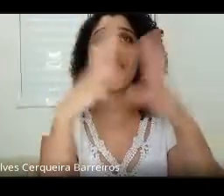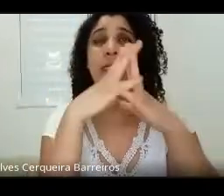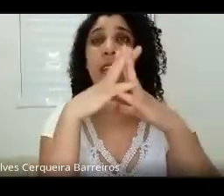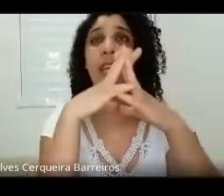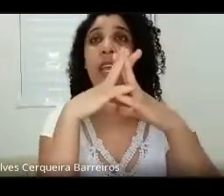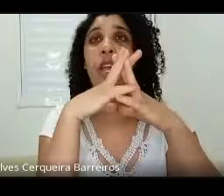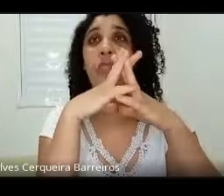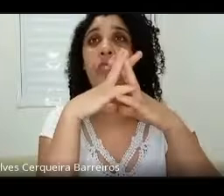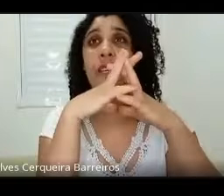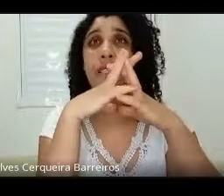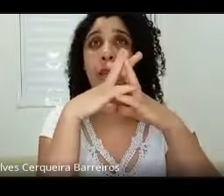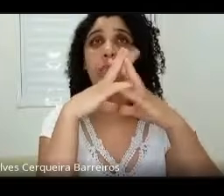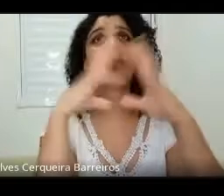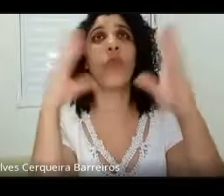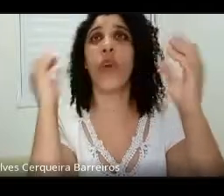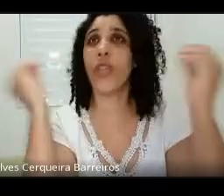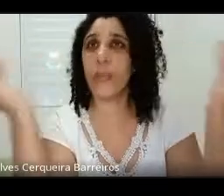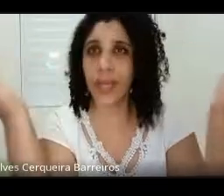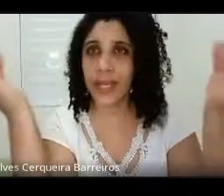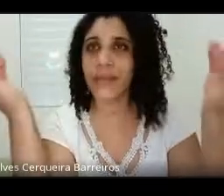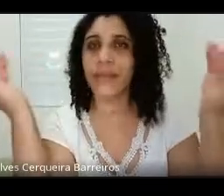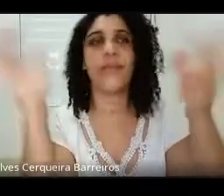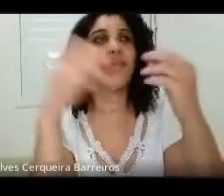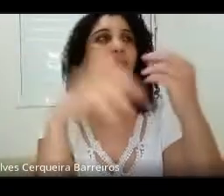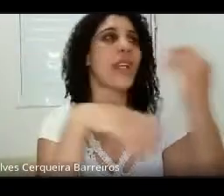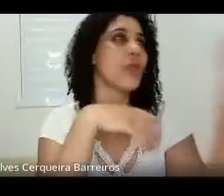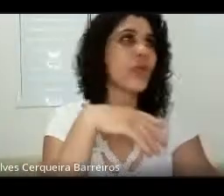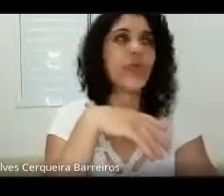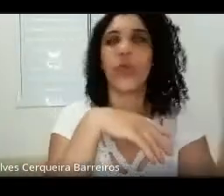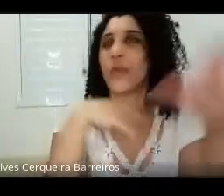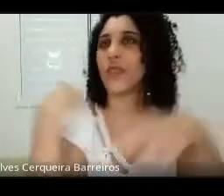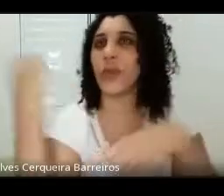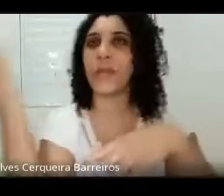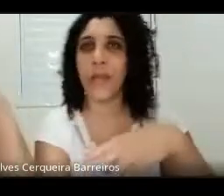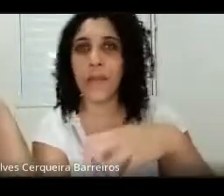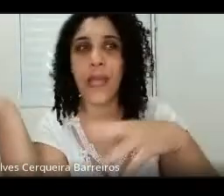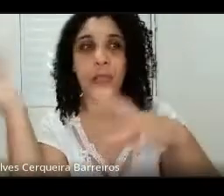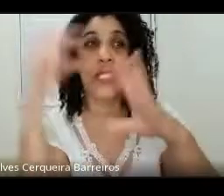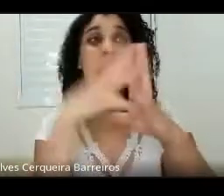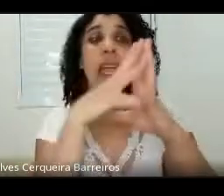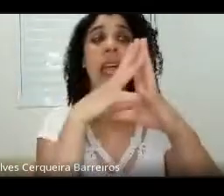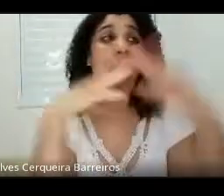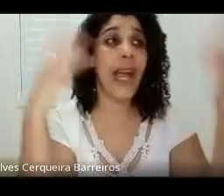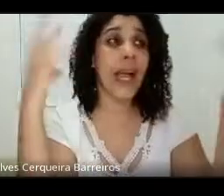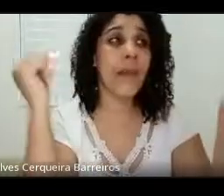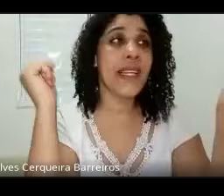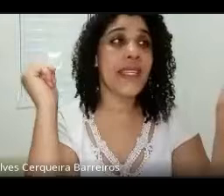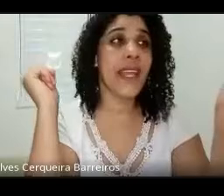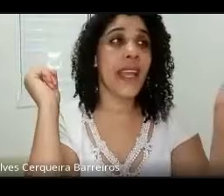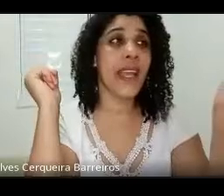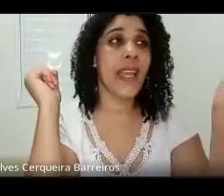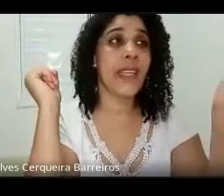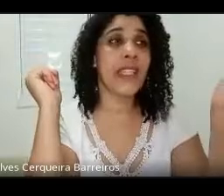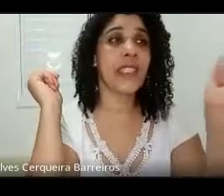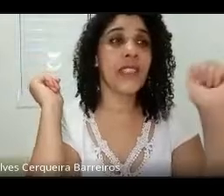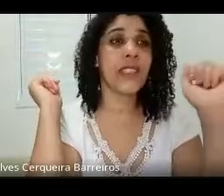sinais ela vai ser universal. Então, volta e meia, um aluno, uma pessoa pergunta assim: mas